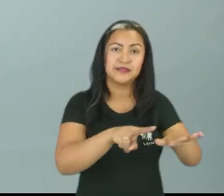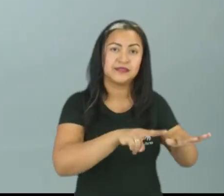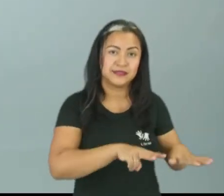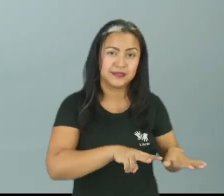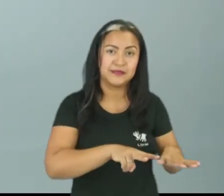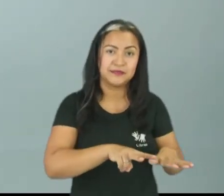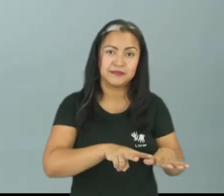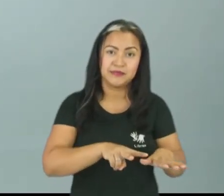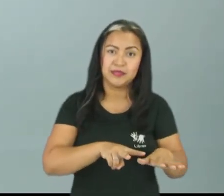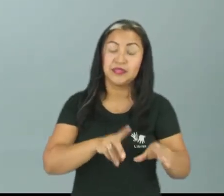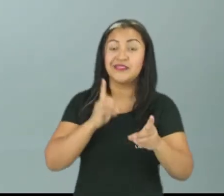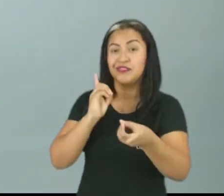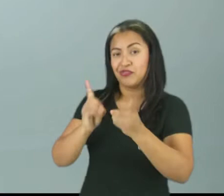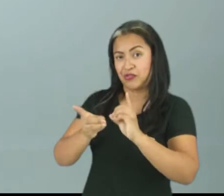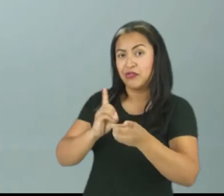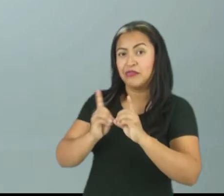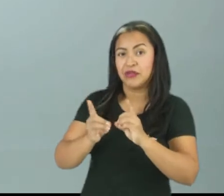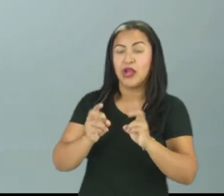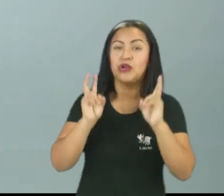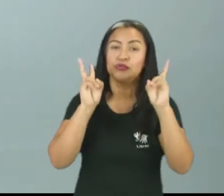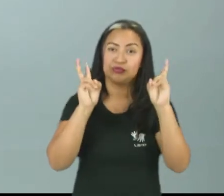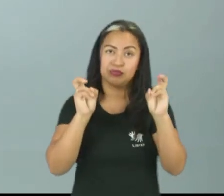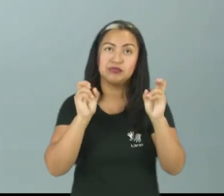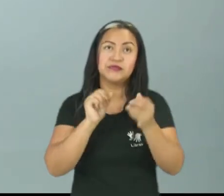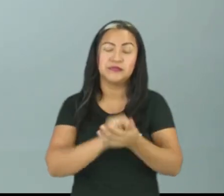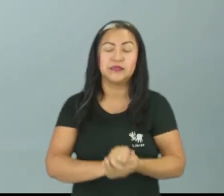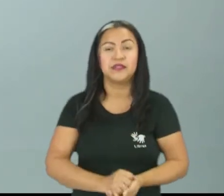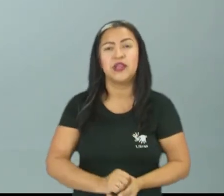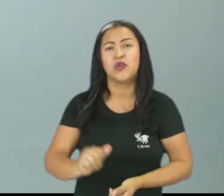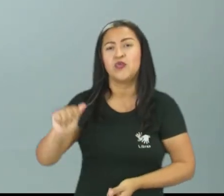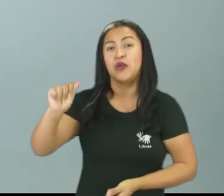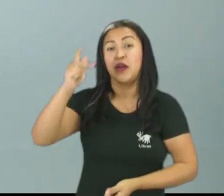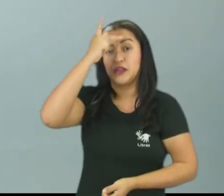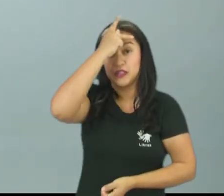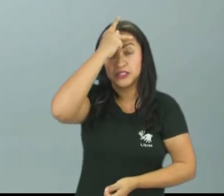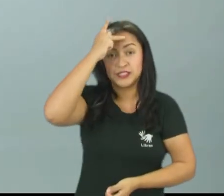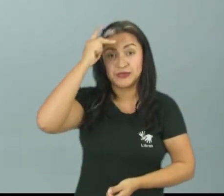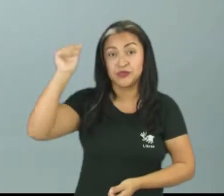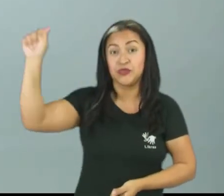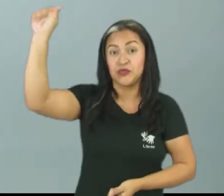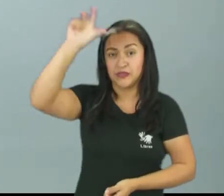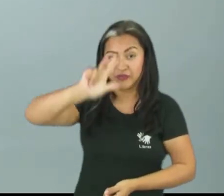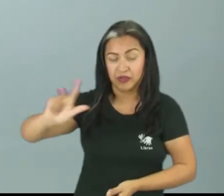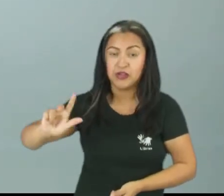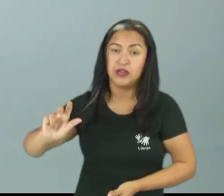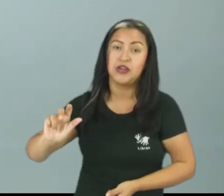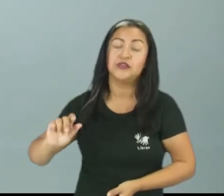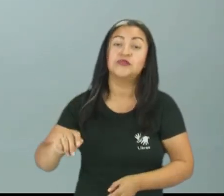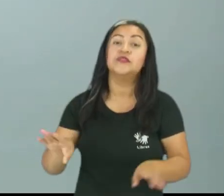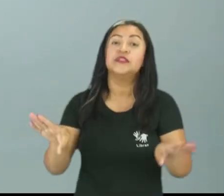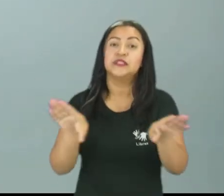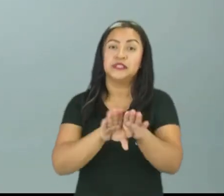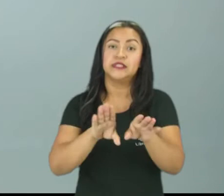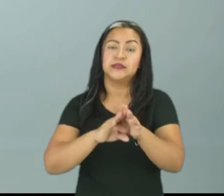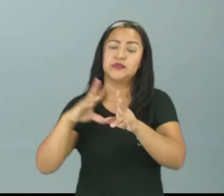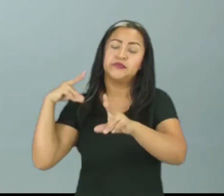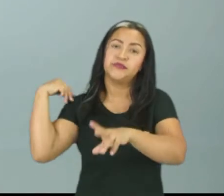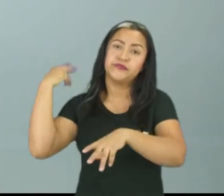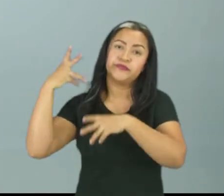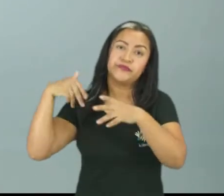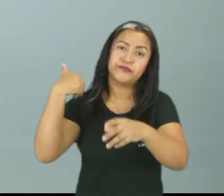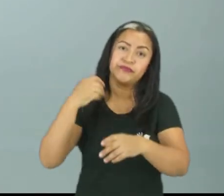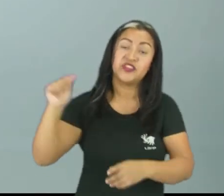essa discussão da temática, falar sobre os africanos e afro-brasileiros. Essa relação que se tem,